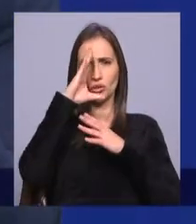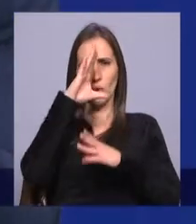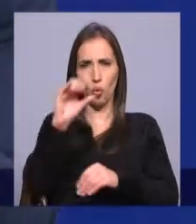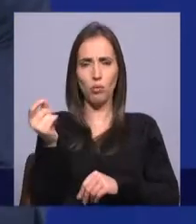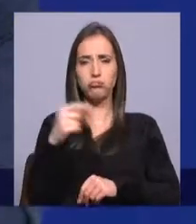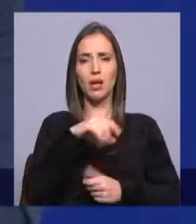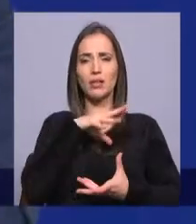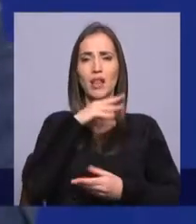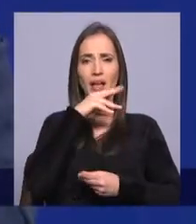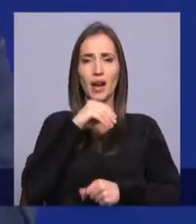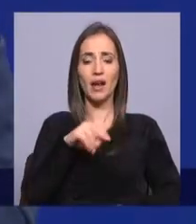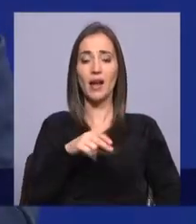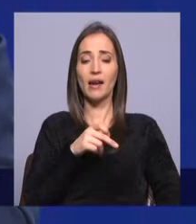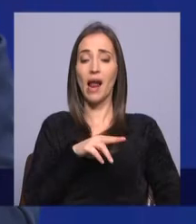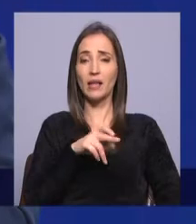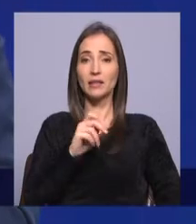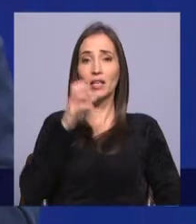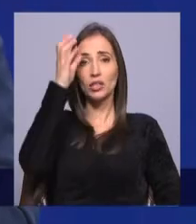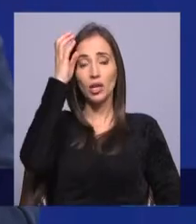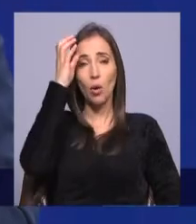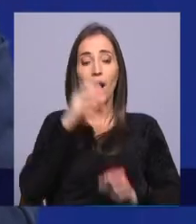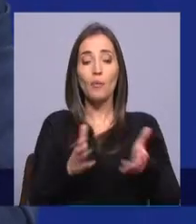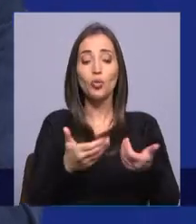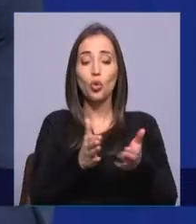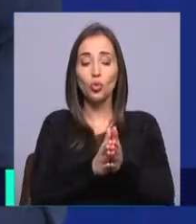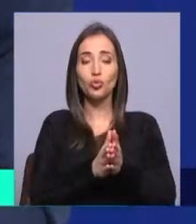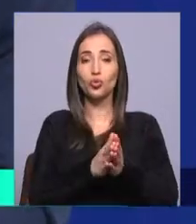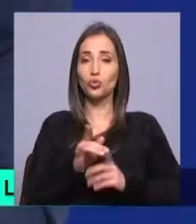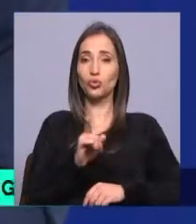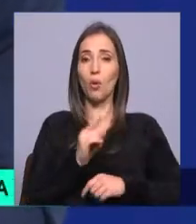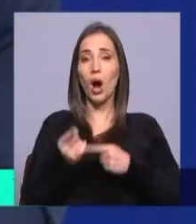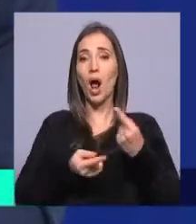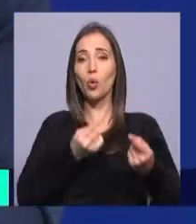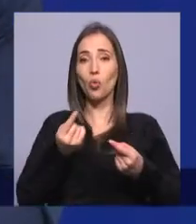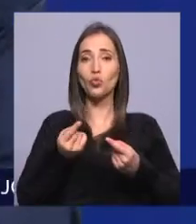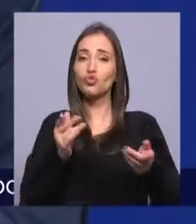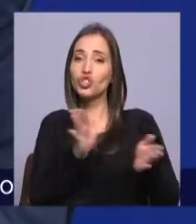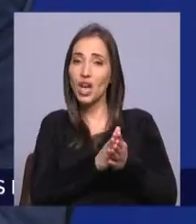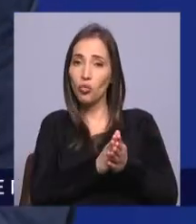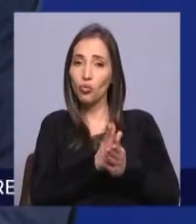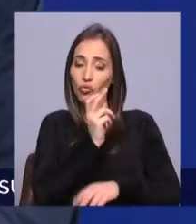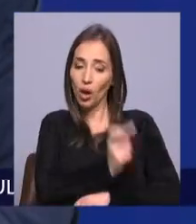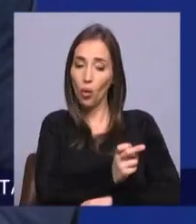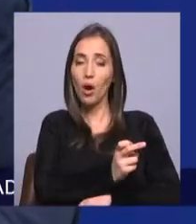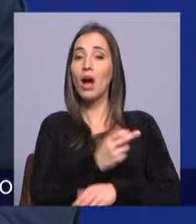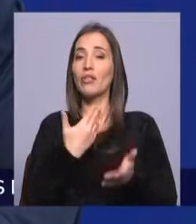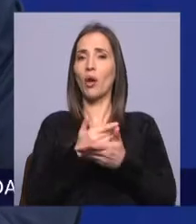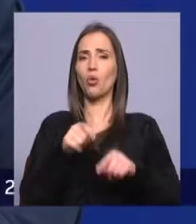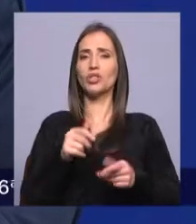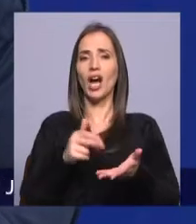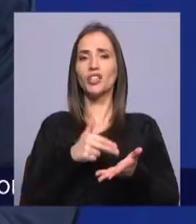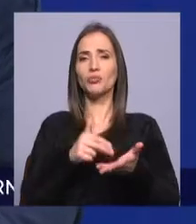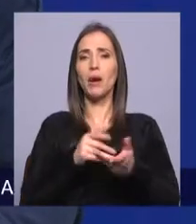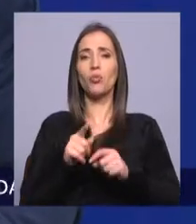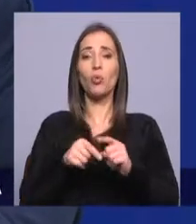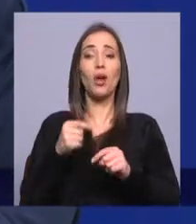muito inteligente, não abriu todos os invólucros onde estavam as rochas. Deixou alguns fechados até hoje à espera do quê? Gerações